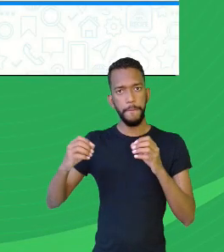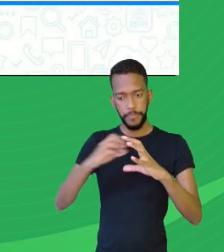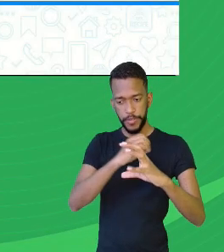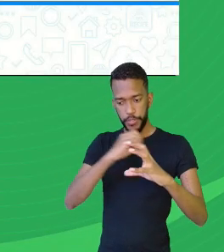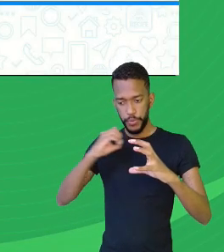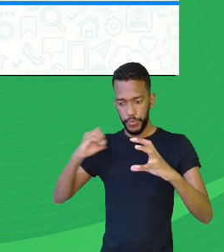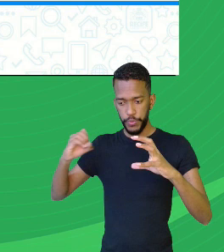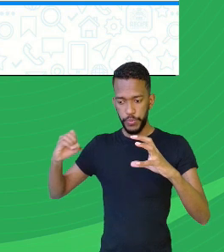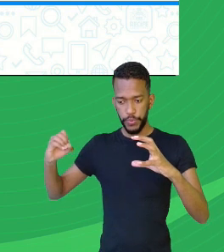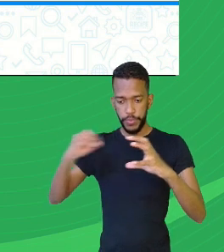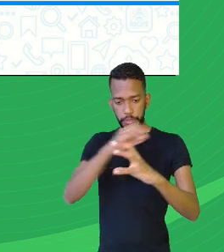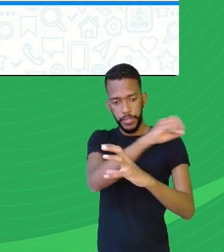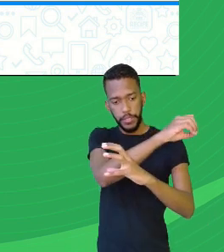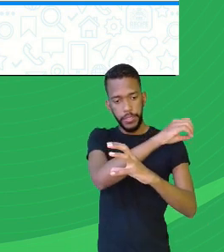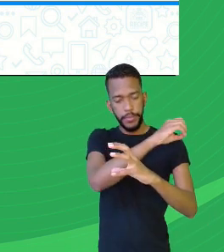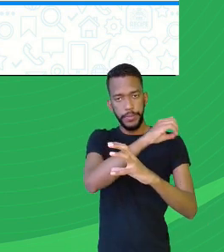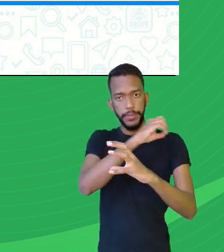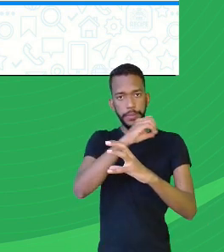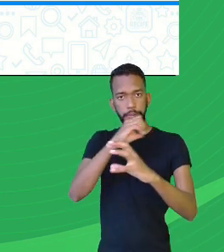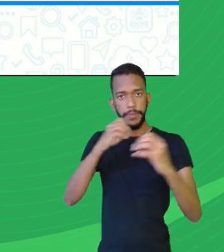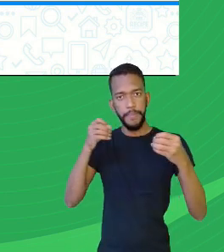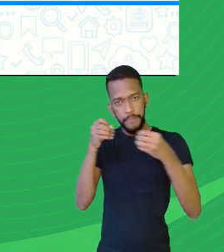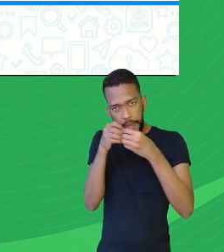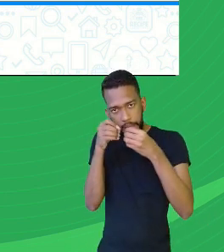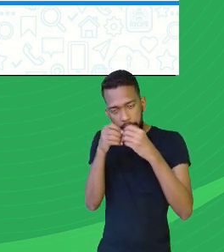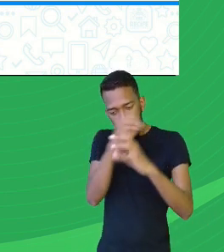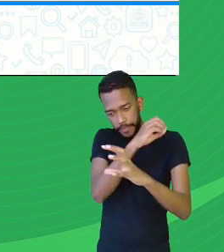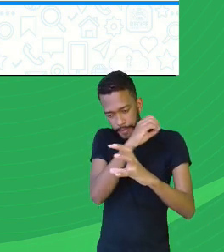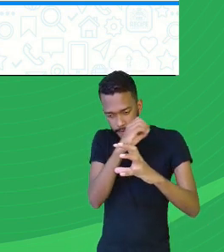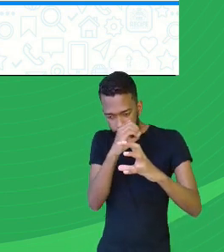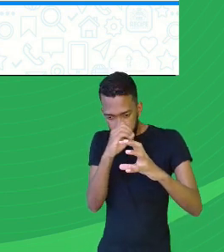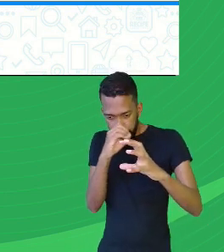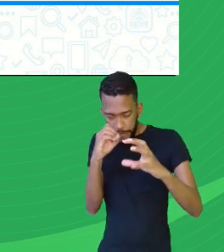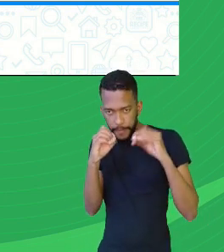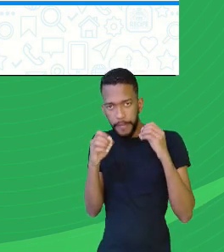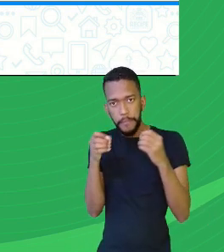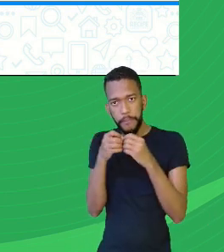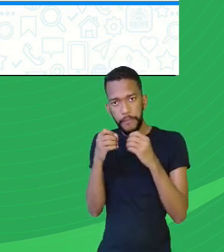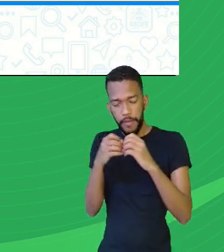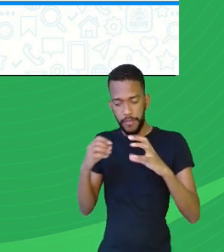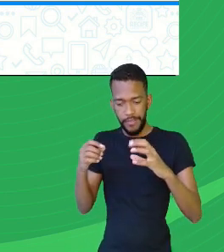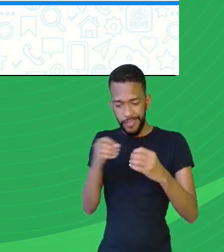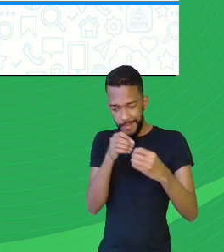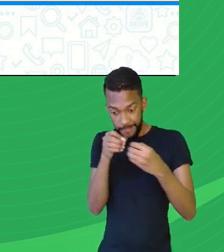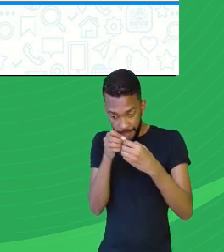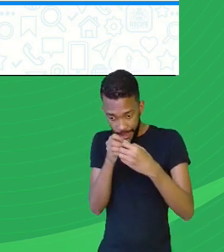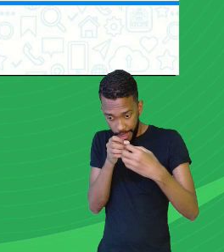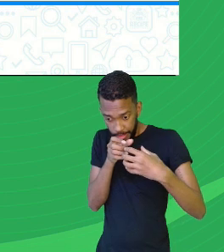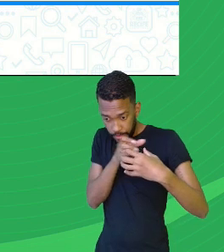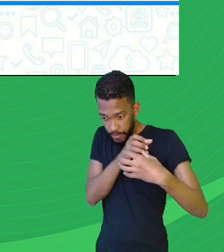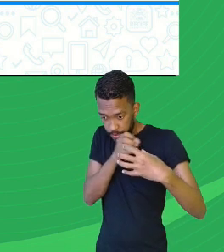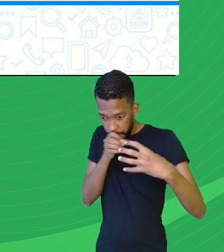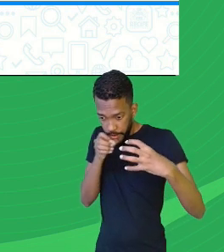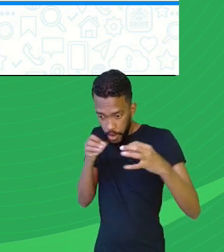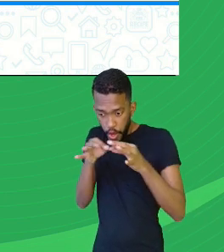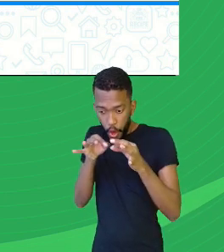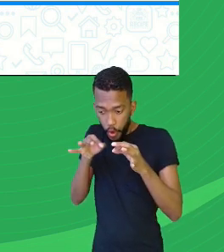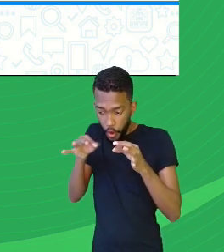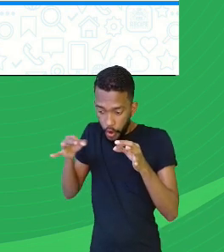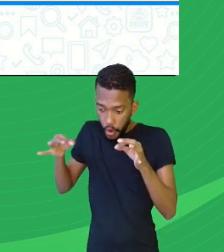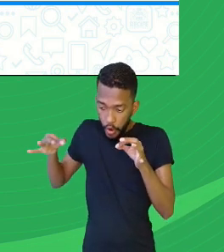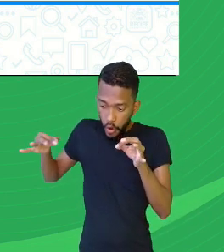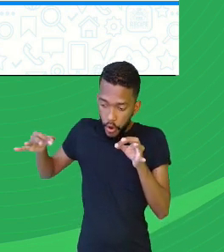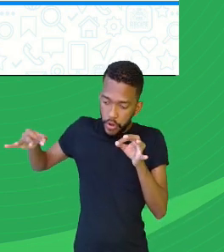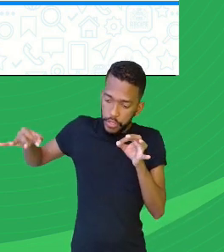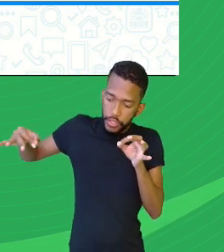Nesse movimento que ela vai fazendo com essa trajetória elíptica. Então, esse movimento de estar mais próximo, de estar